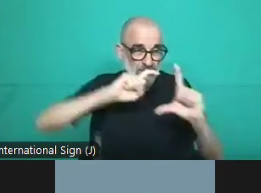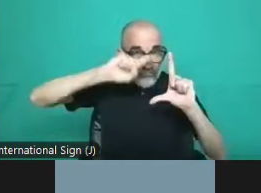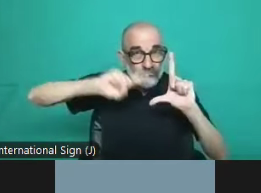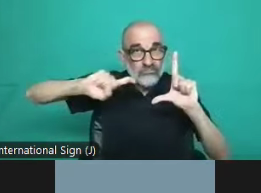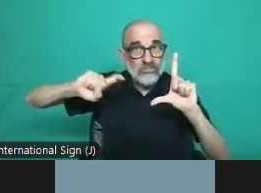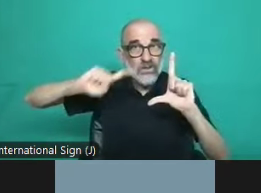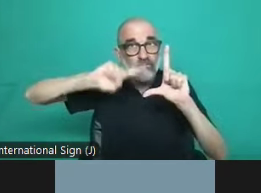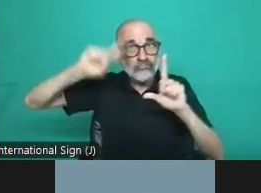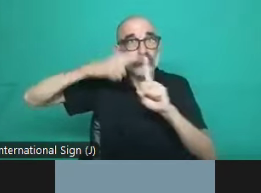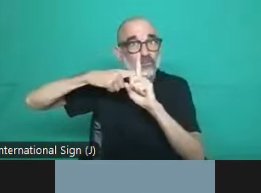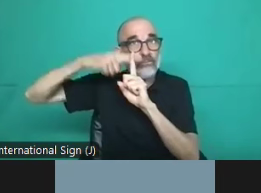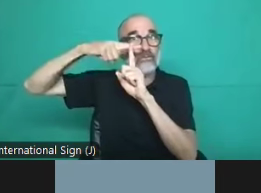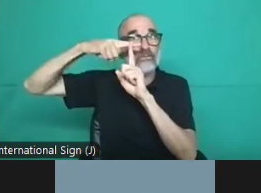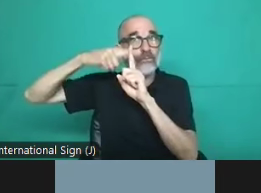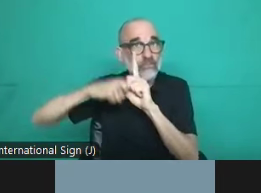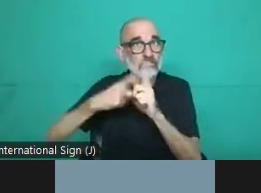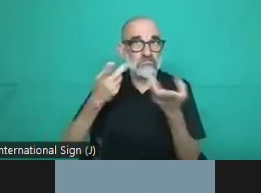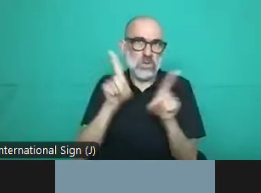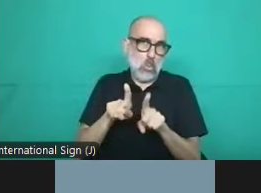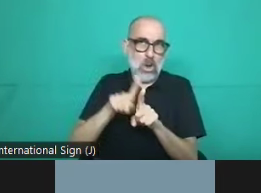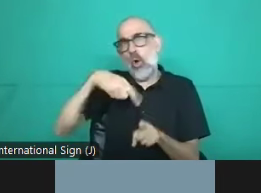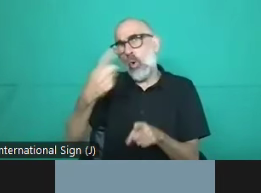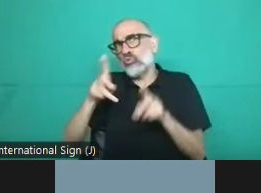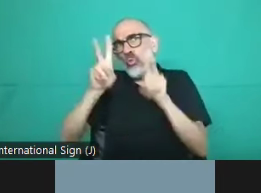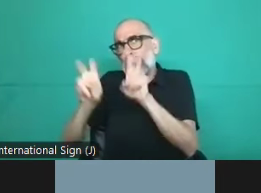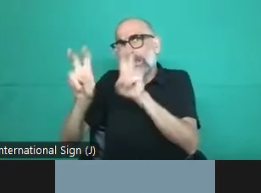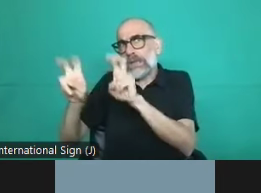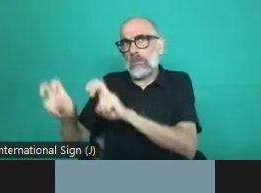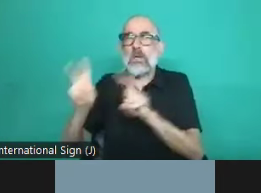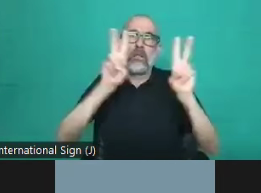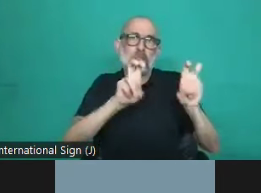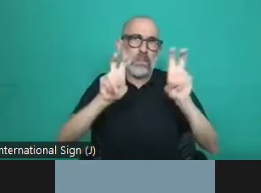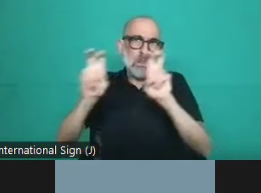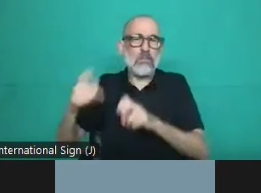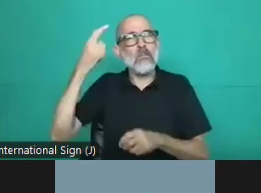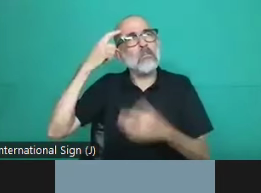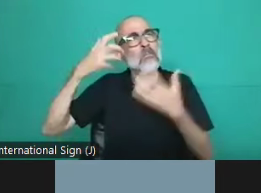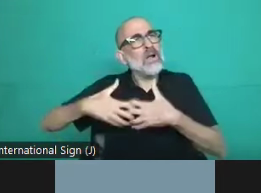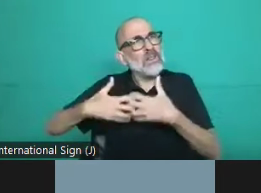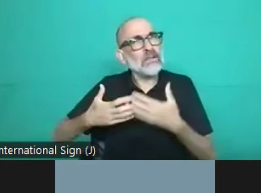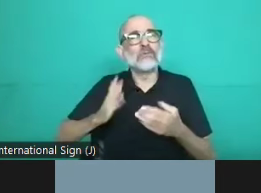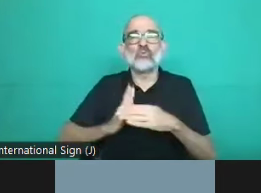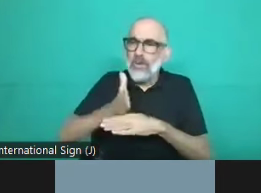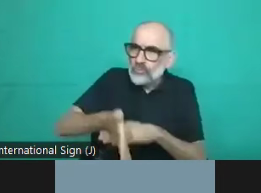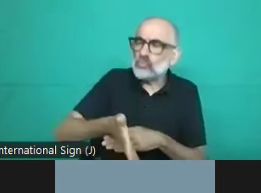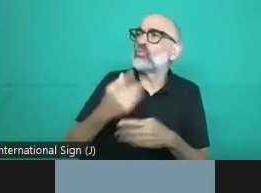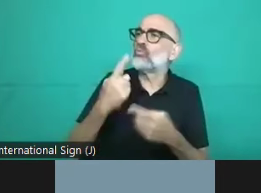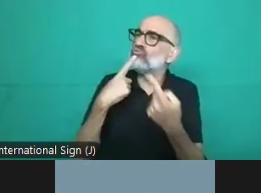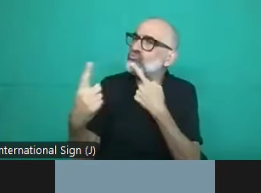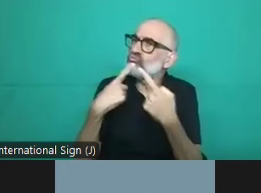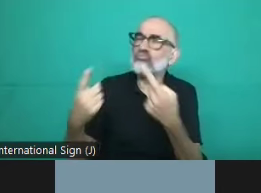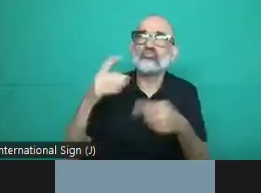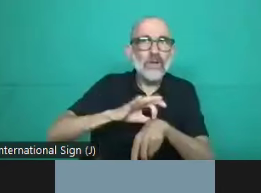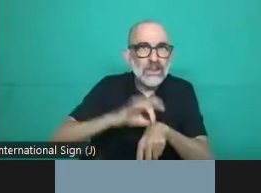confirma outros temas, por exemplo, a verificação, o acesso à consultação